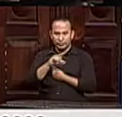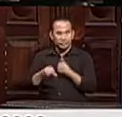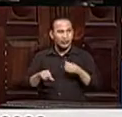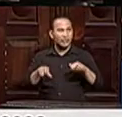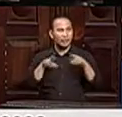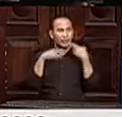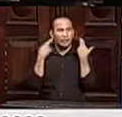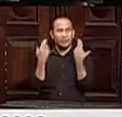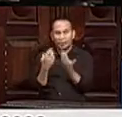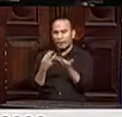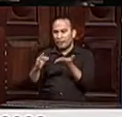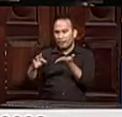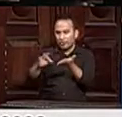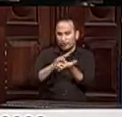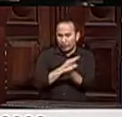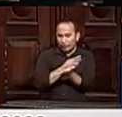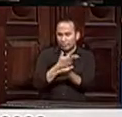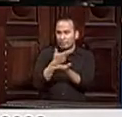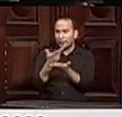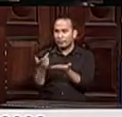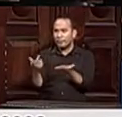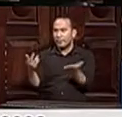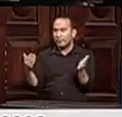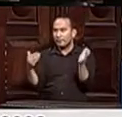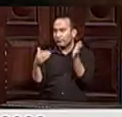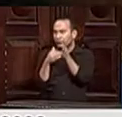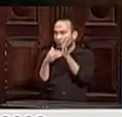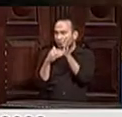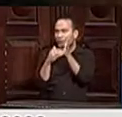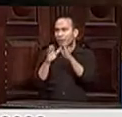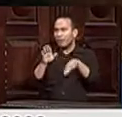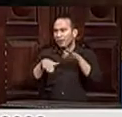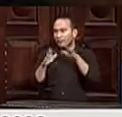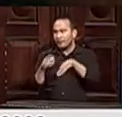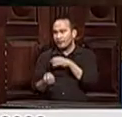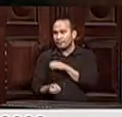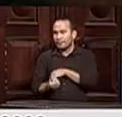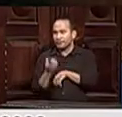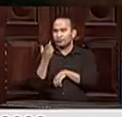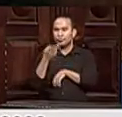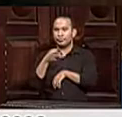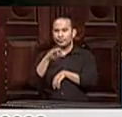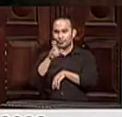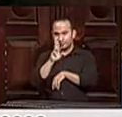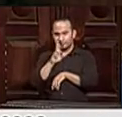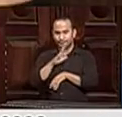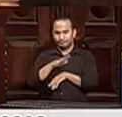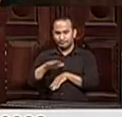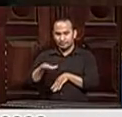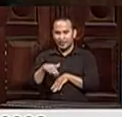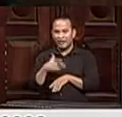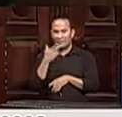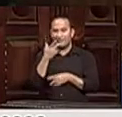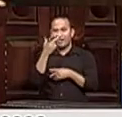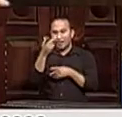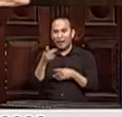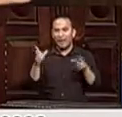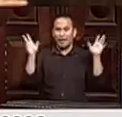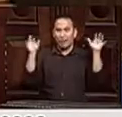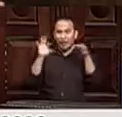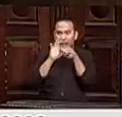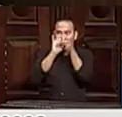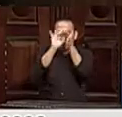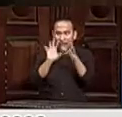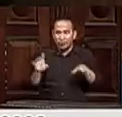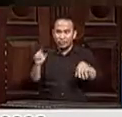Eu me inscrevo na hora, no expediente final, chego aqui às vezes 12h30 para poder falar de assunto livre, que é o momento certo